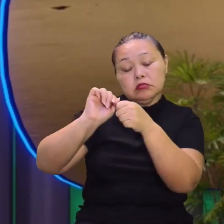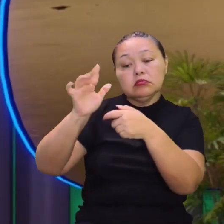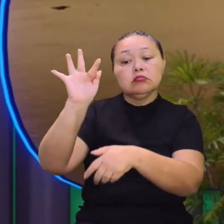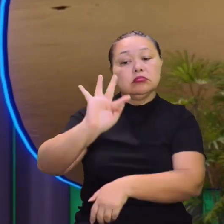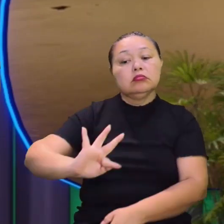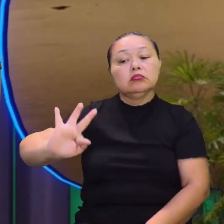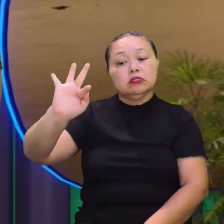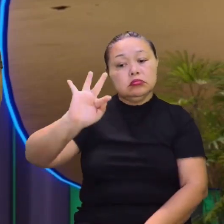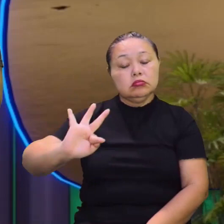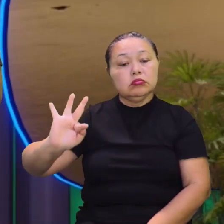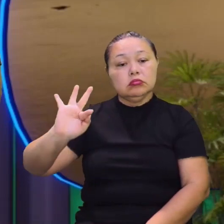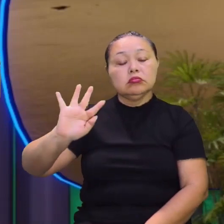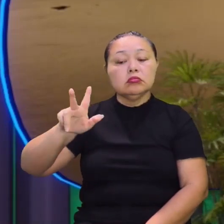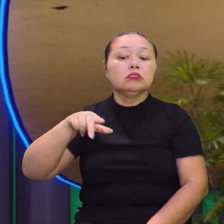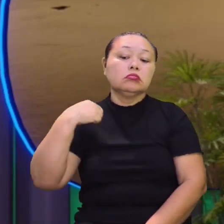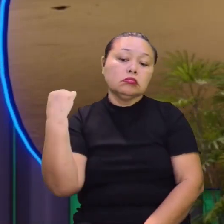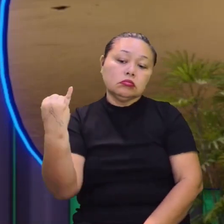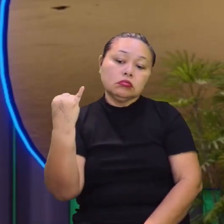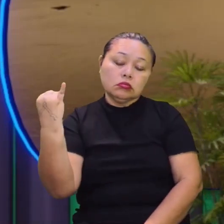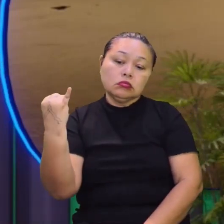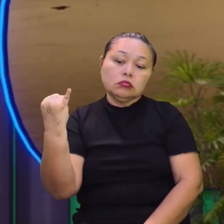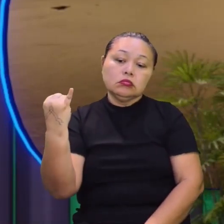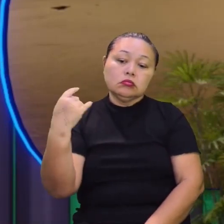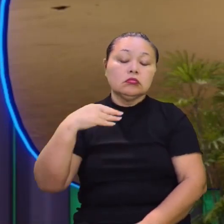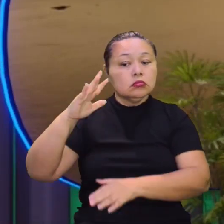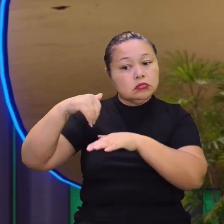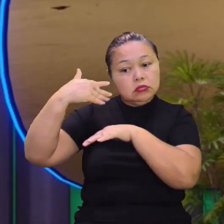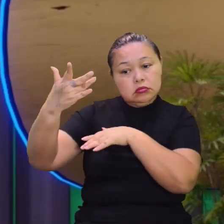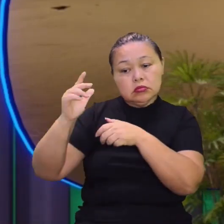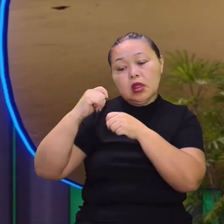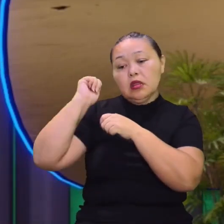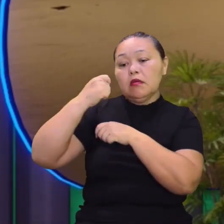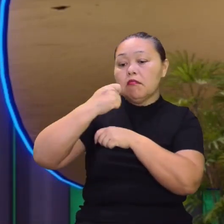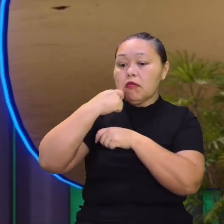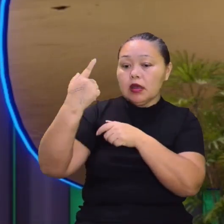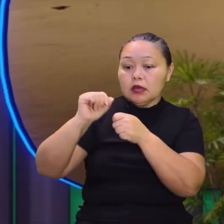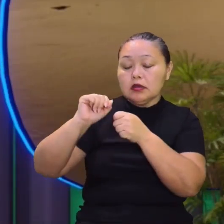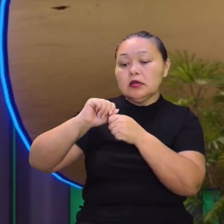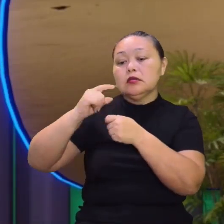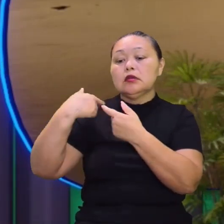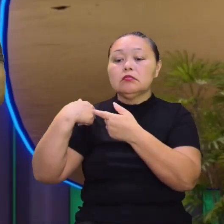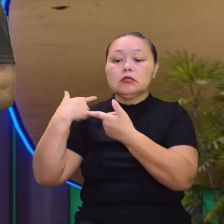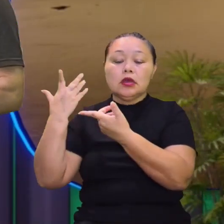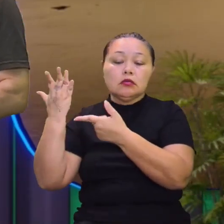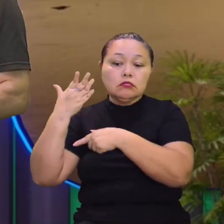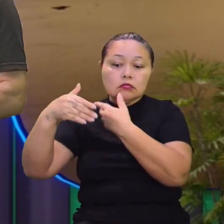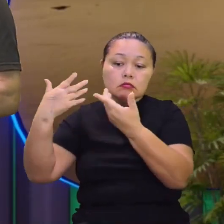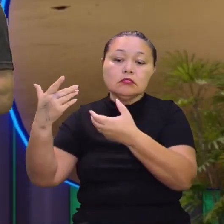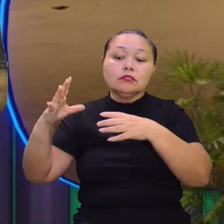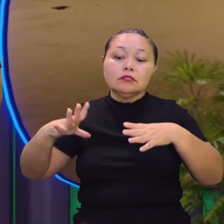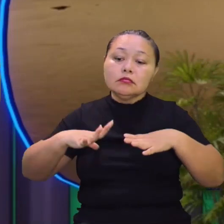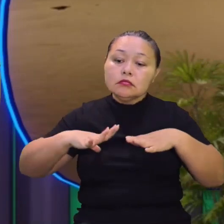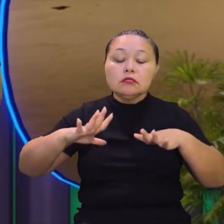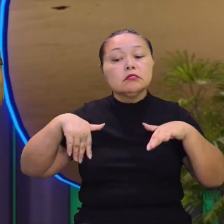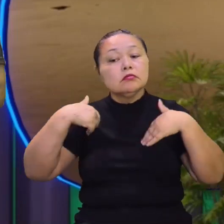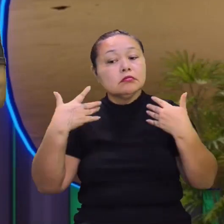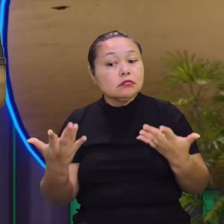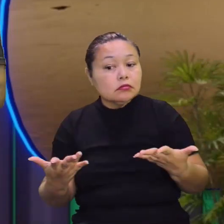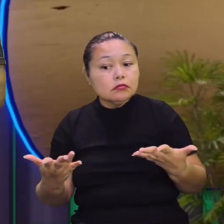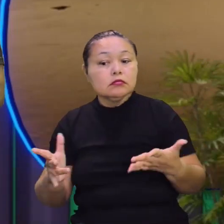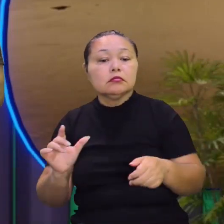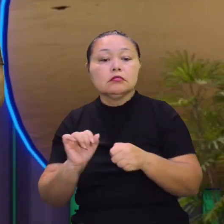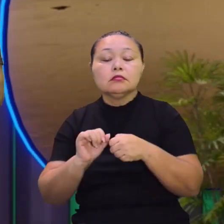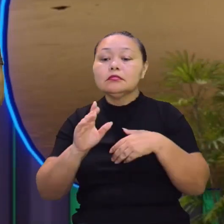faculdade. Exatamente. Então a gente tem essa importância também, além da pesca, abastecimento da cidade, enfim. Beleza?